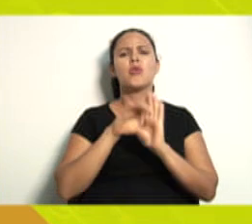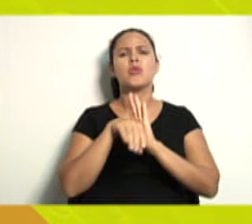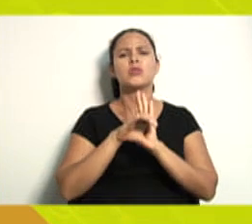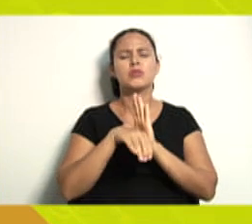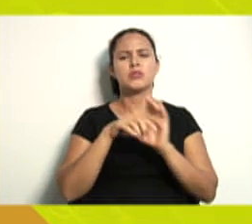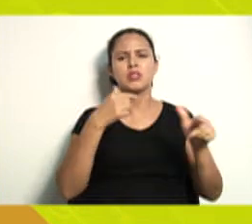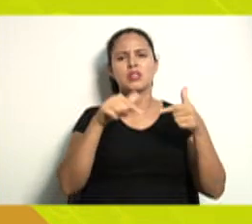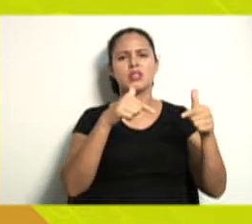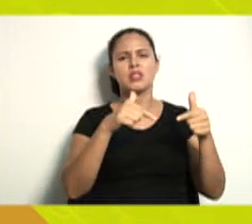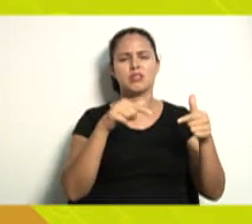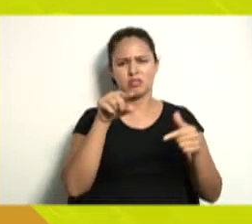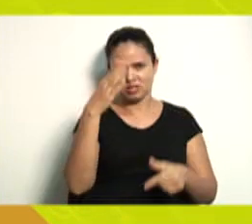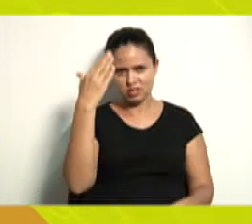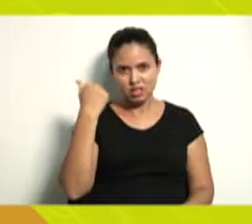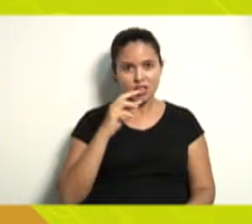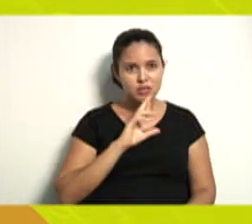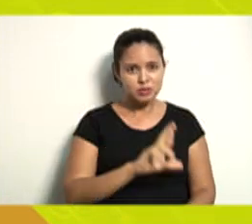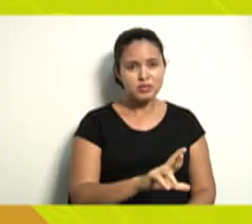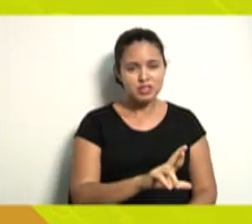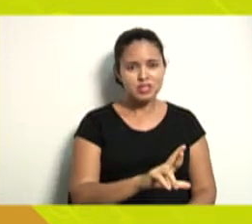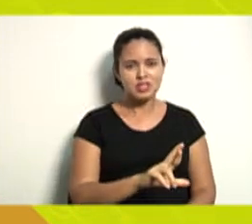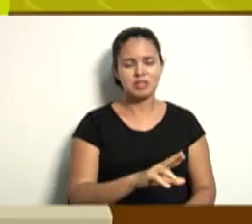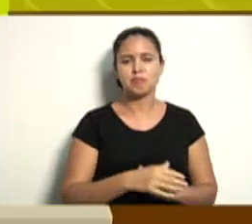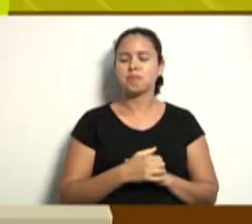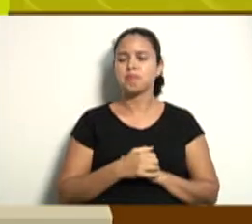de trabalho, você sabe me responder?